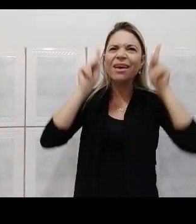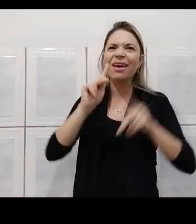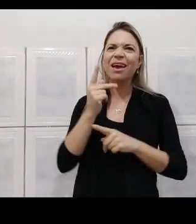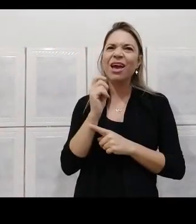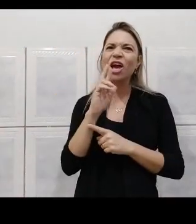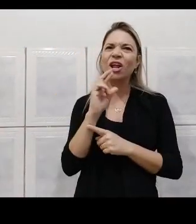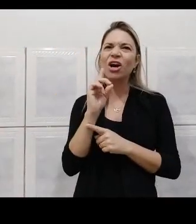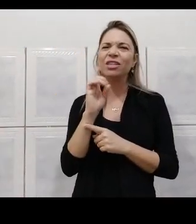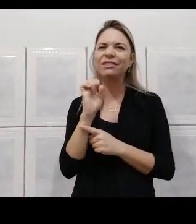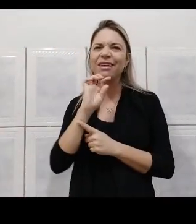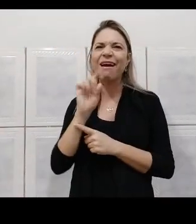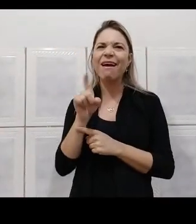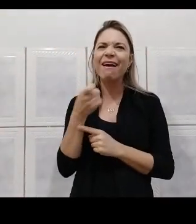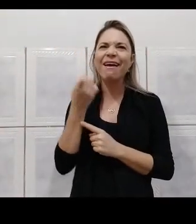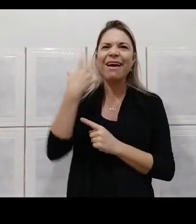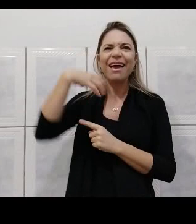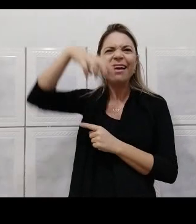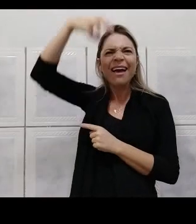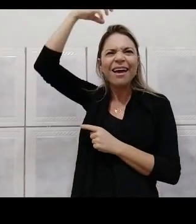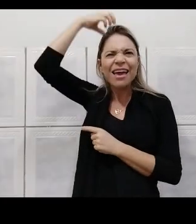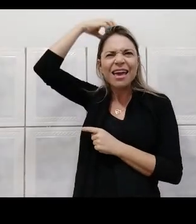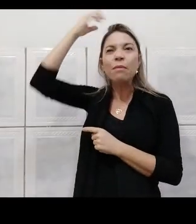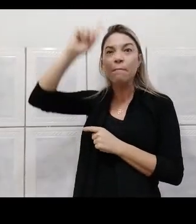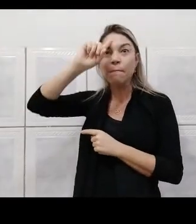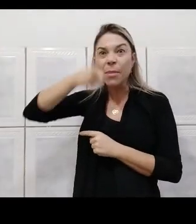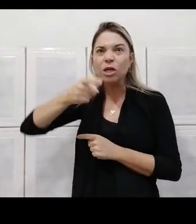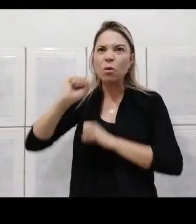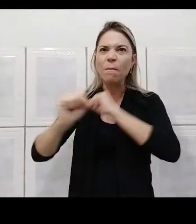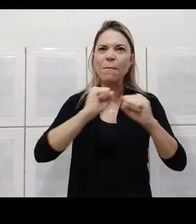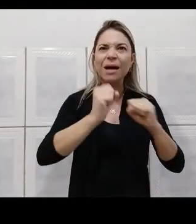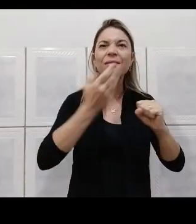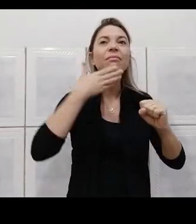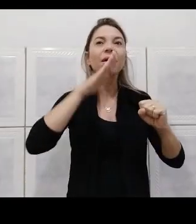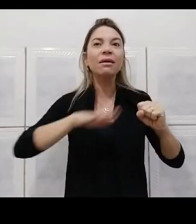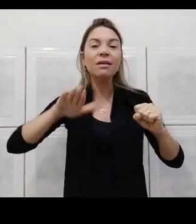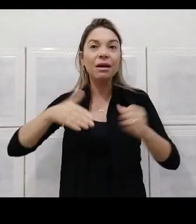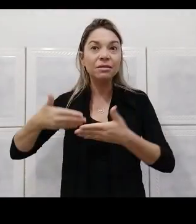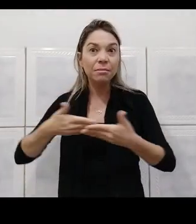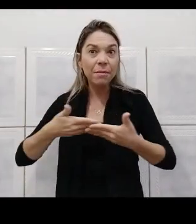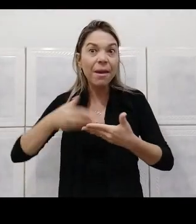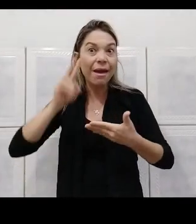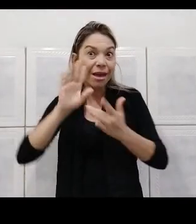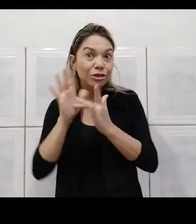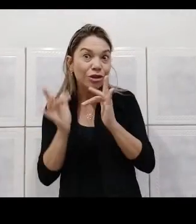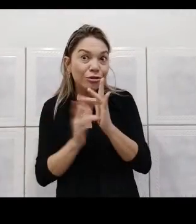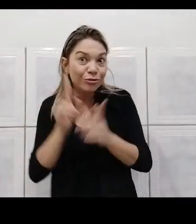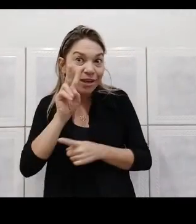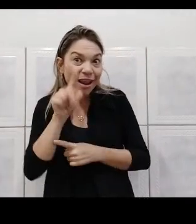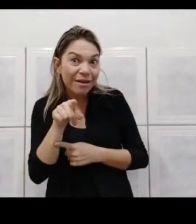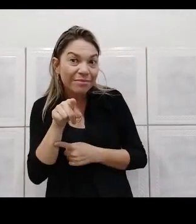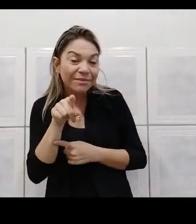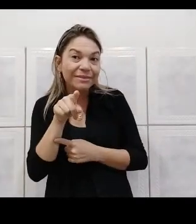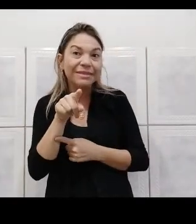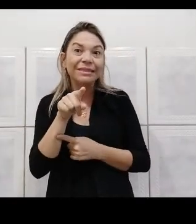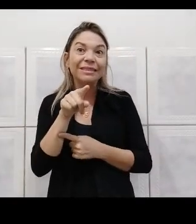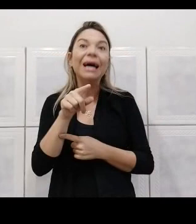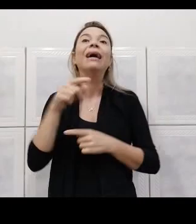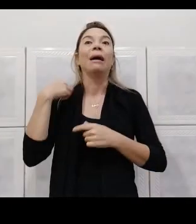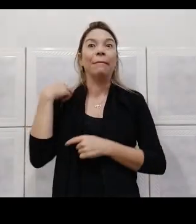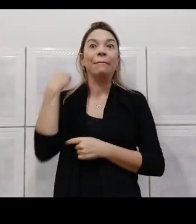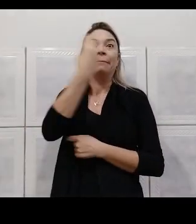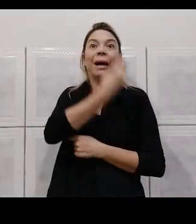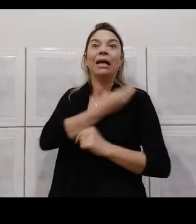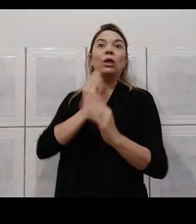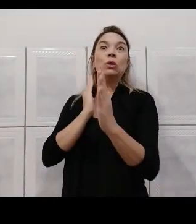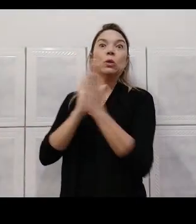não é verdade que uma criança seja um problema. Não é verdade que uma gravidez, mesmo indesejada, seja um problema.